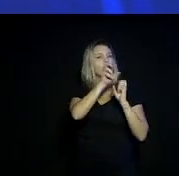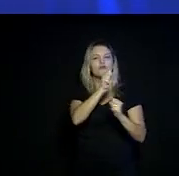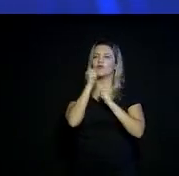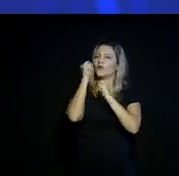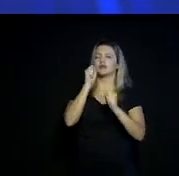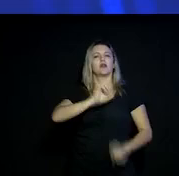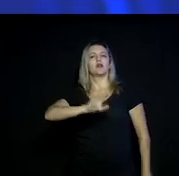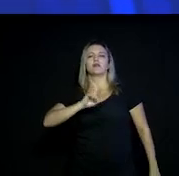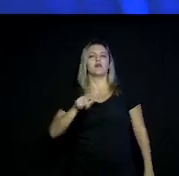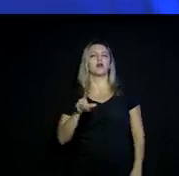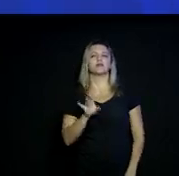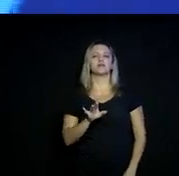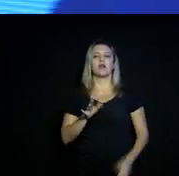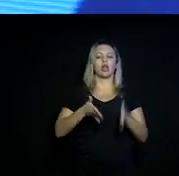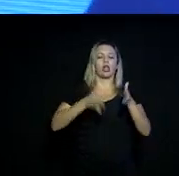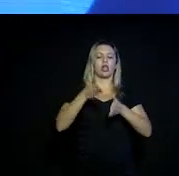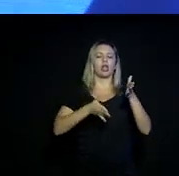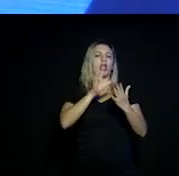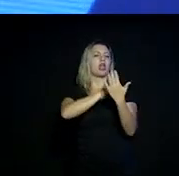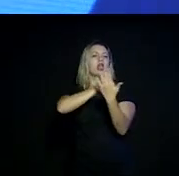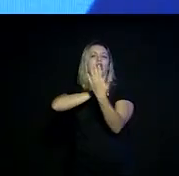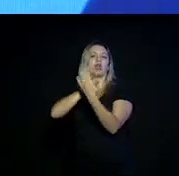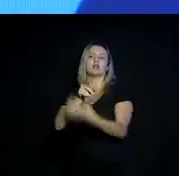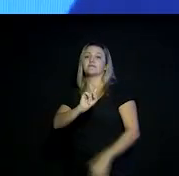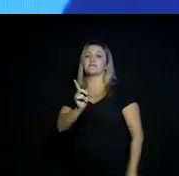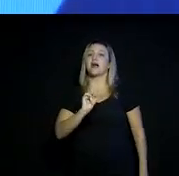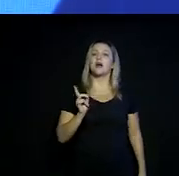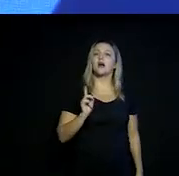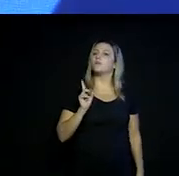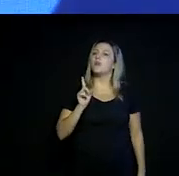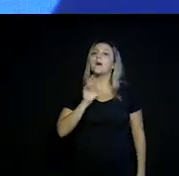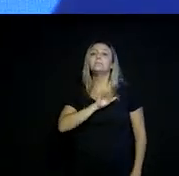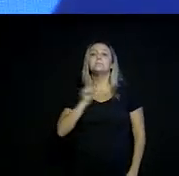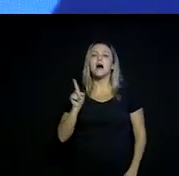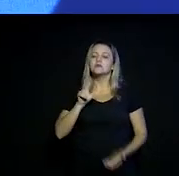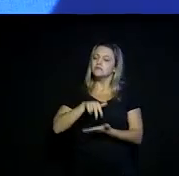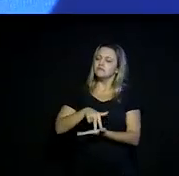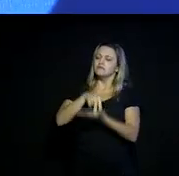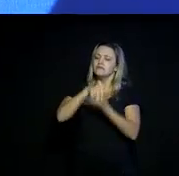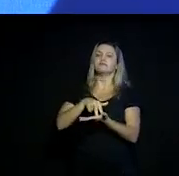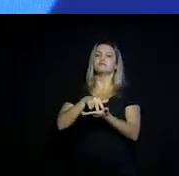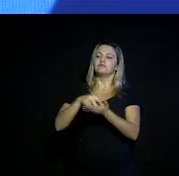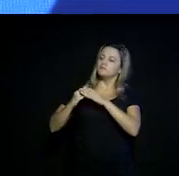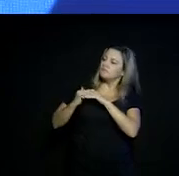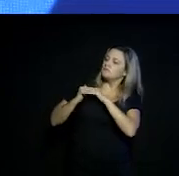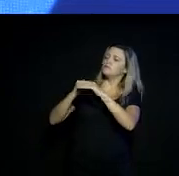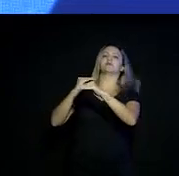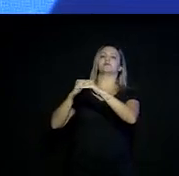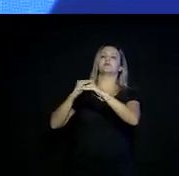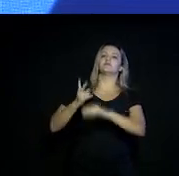mais ligado, não com a modinha do momento, mas com os alicerces imortais e eternos da